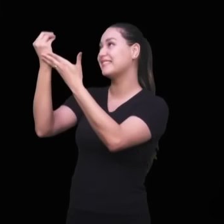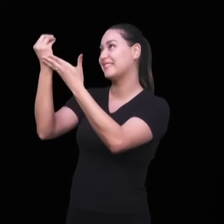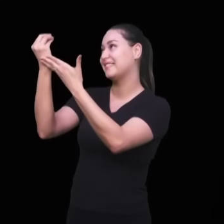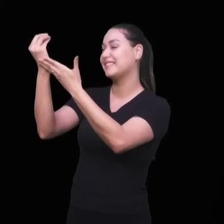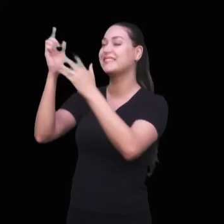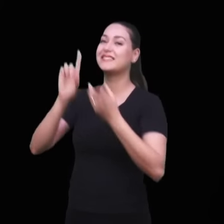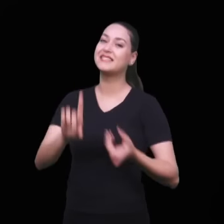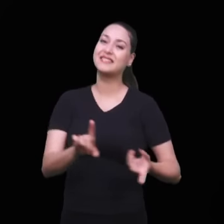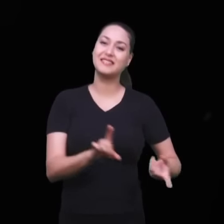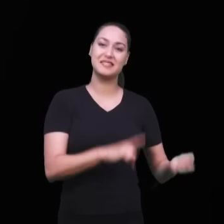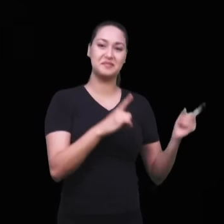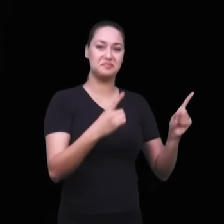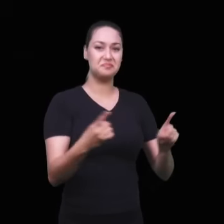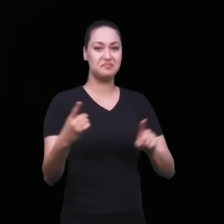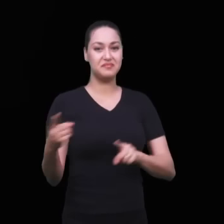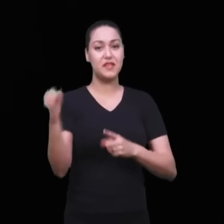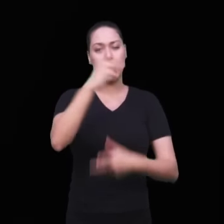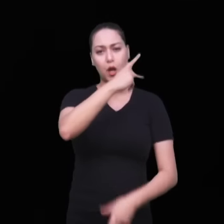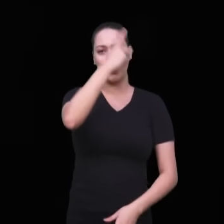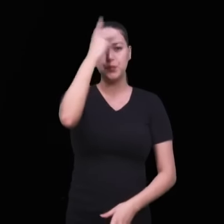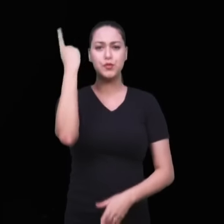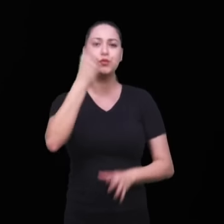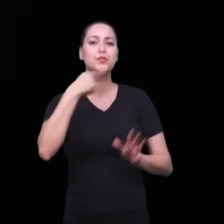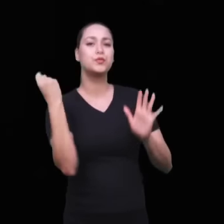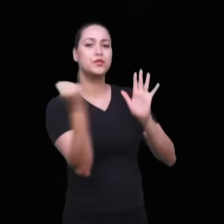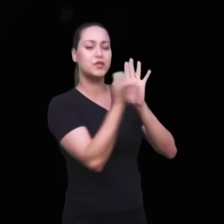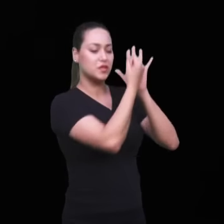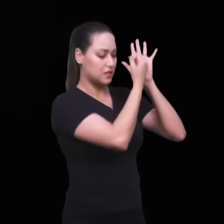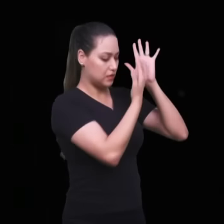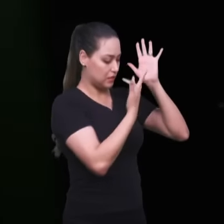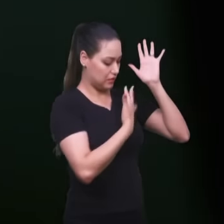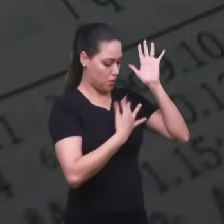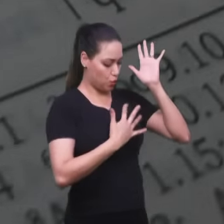Por Teu sangue, ó